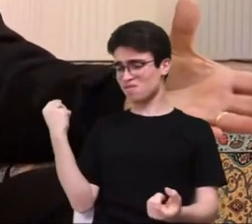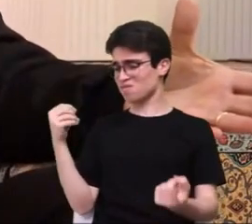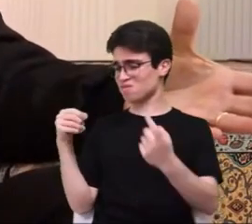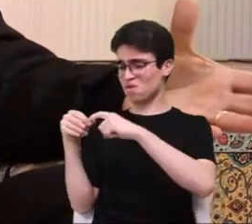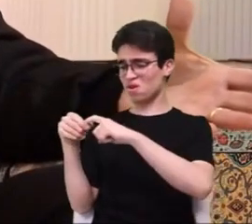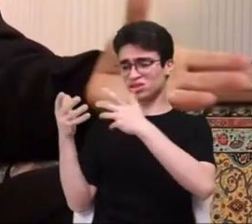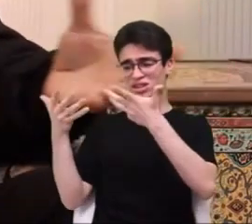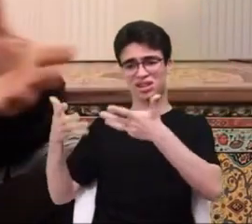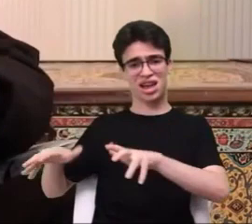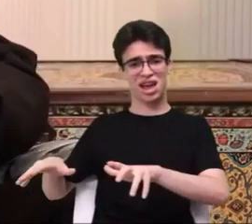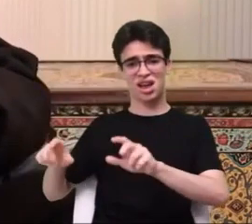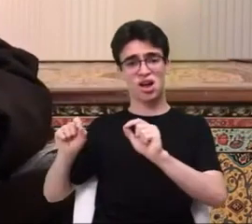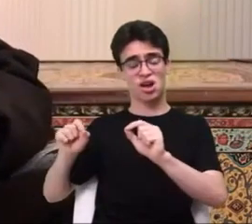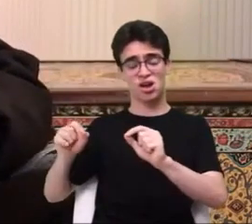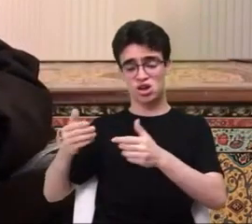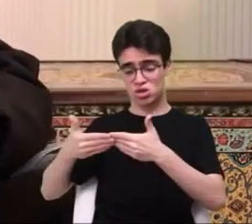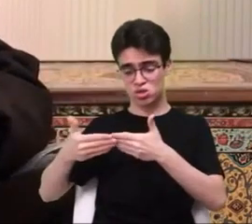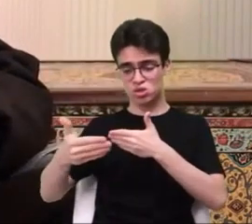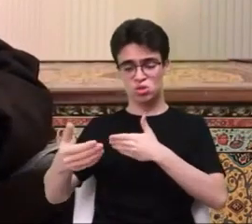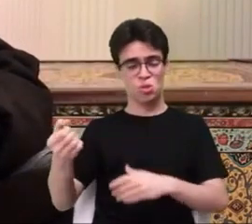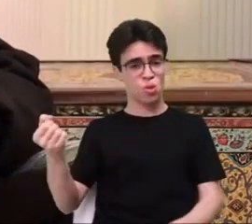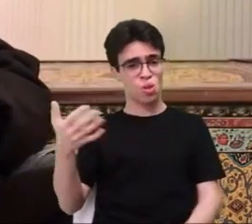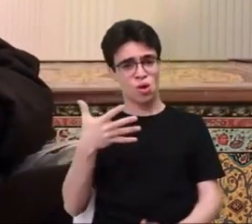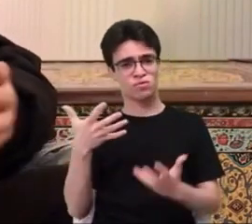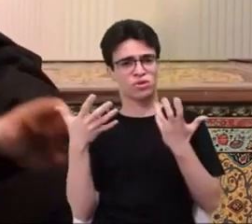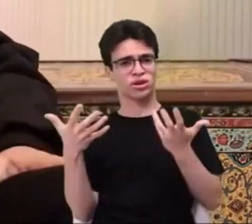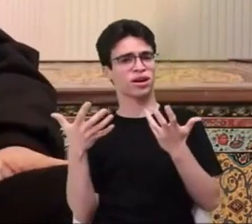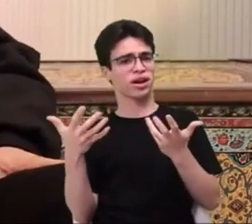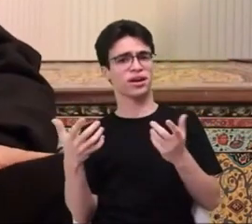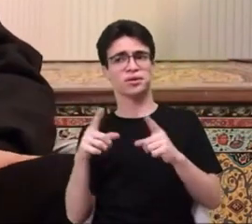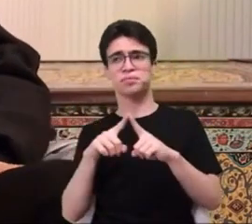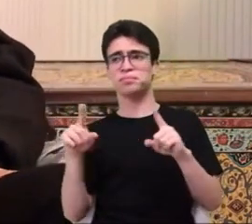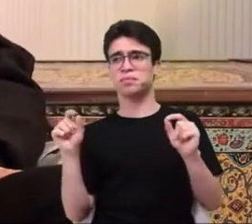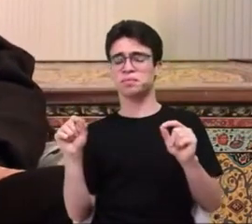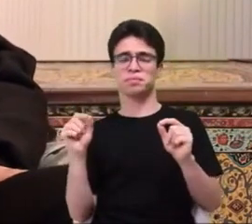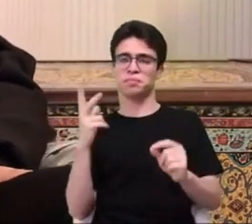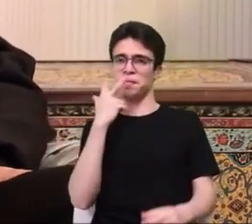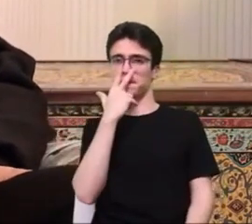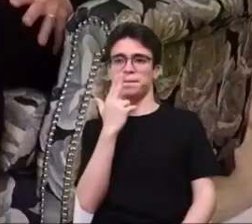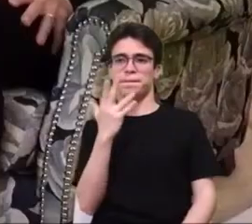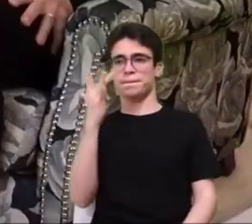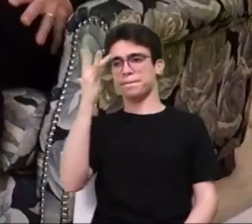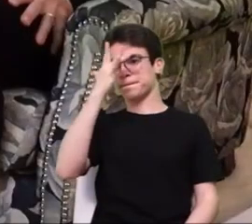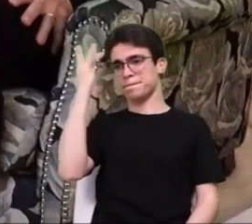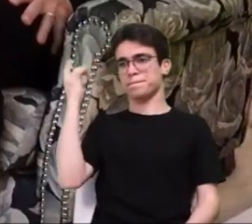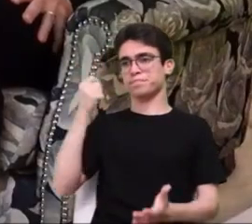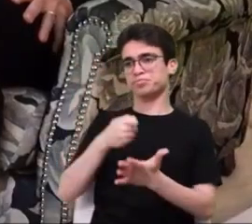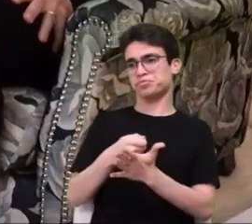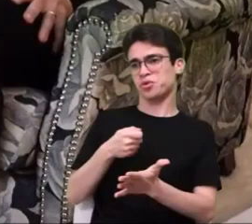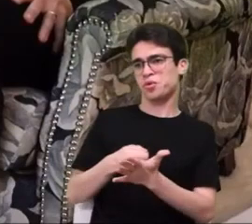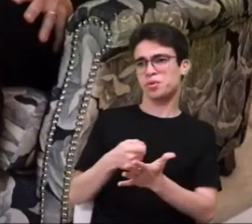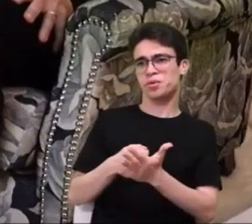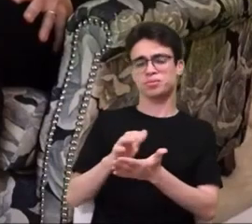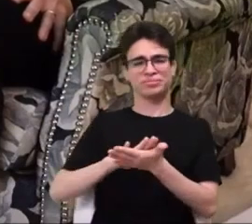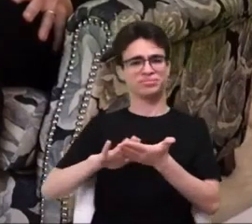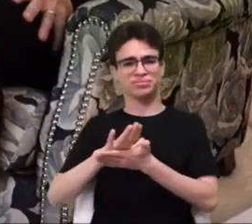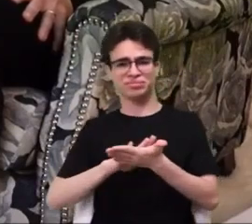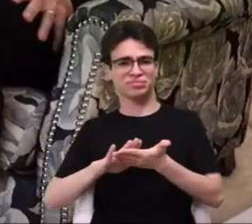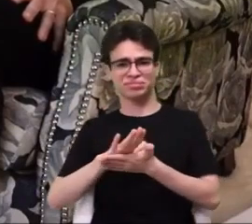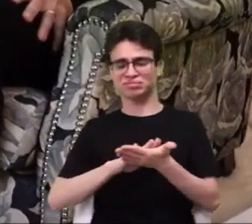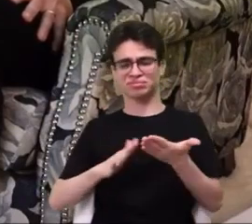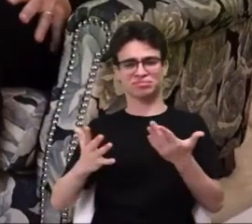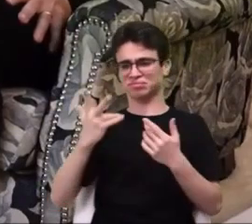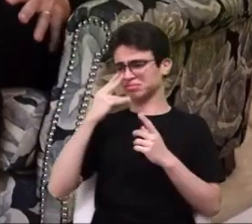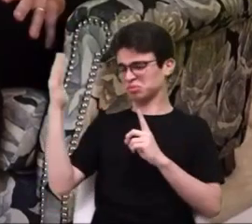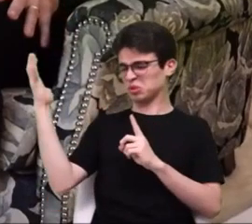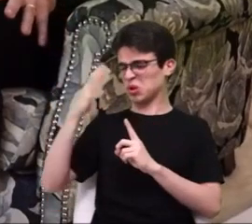para lá. Eu queria algo novo. Mas não houve nenhuma assim, ninguém me obrigou a isso, não teve lavagem